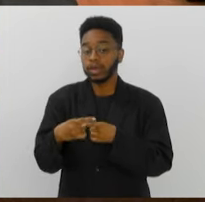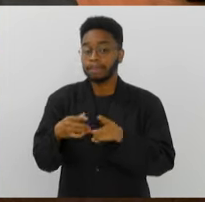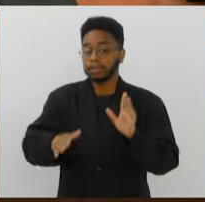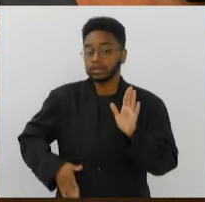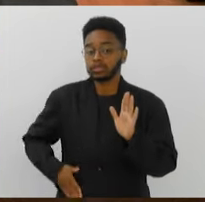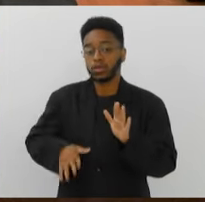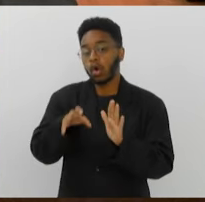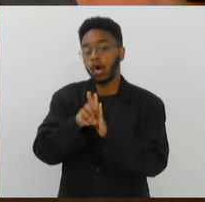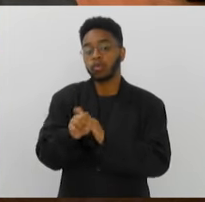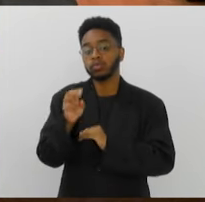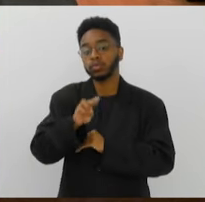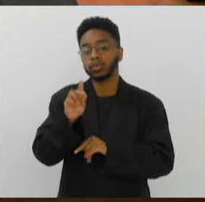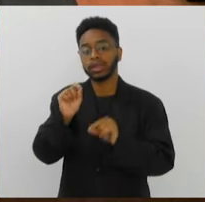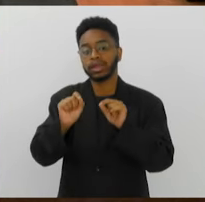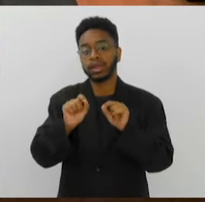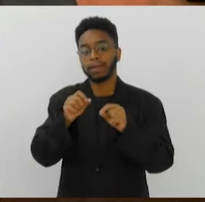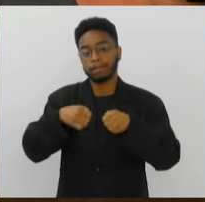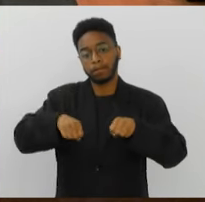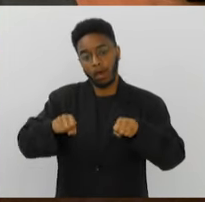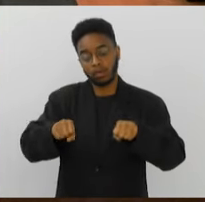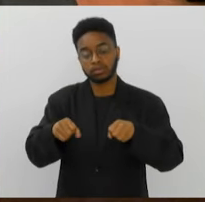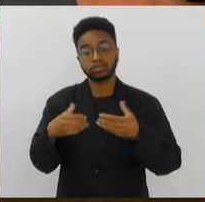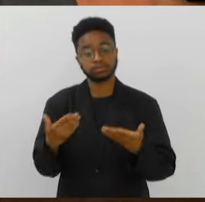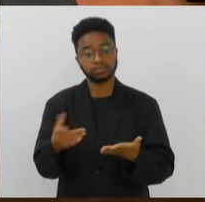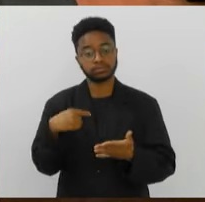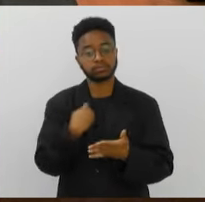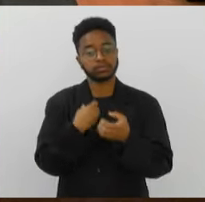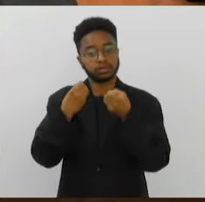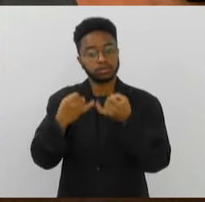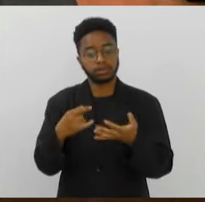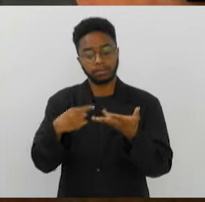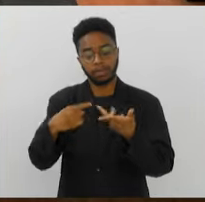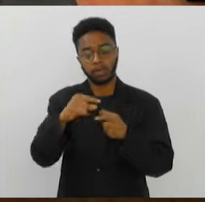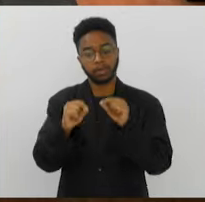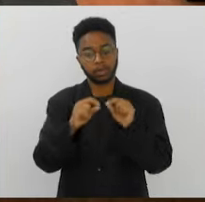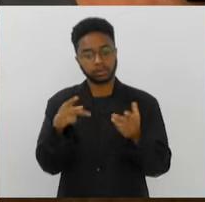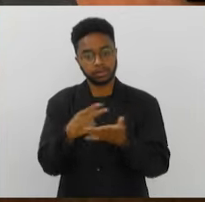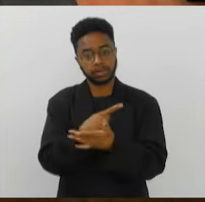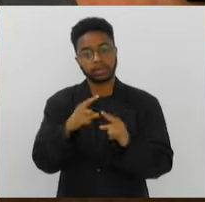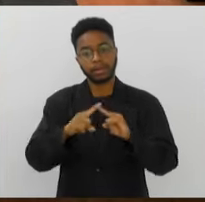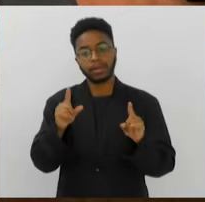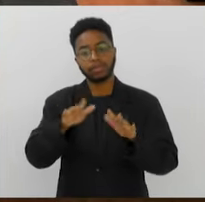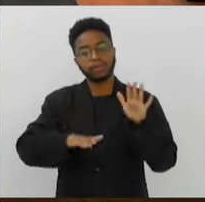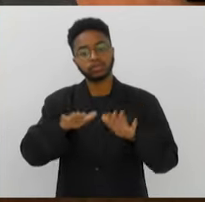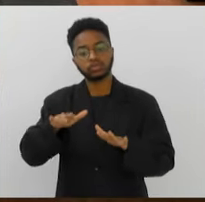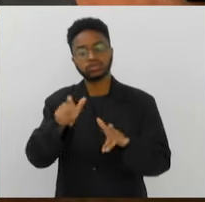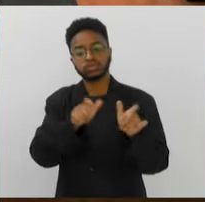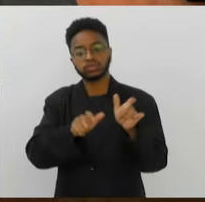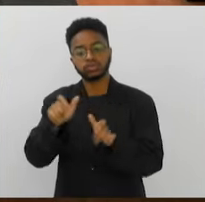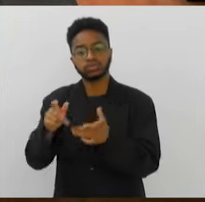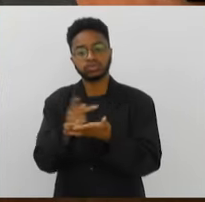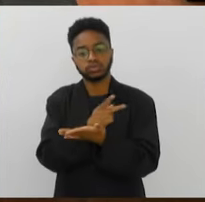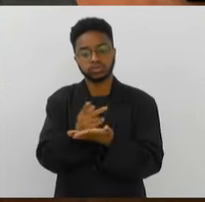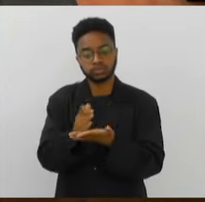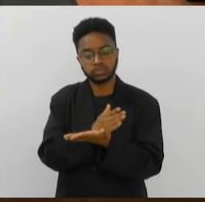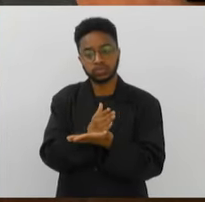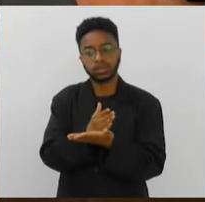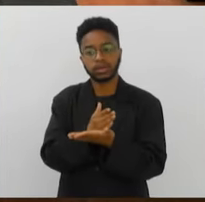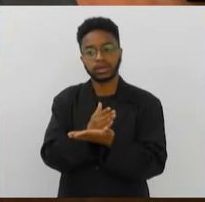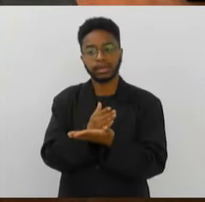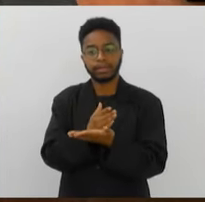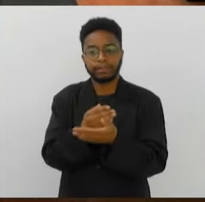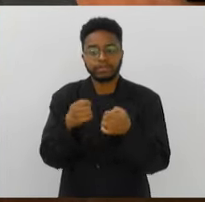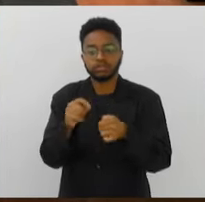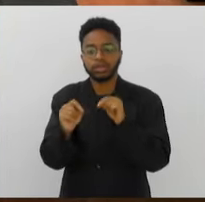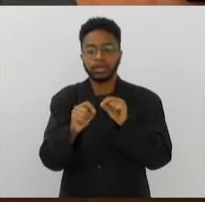que quando a gente fala as coisas estão acontecendo, ao invés do pessoal, algumas pessoas queridas do palácio se aproximarem e falarem, pô, que